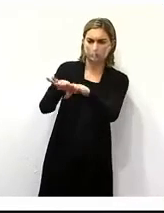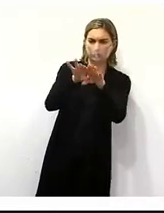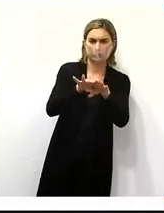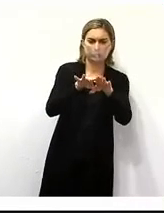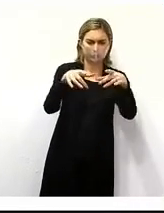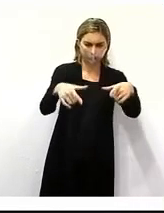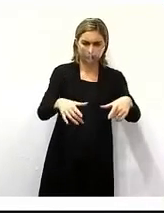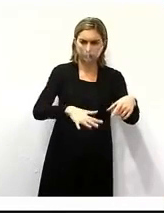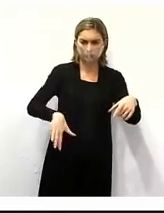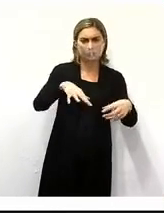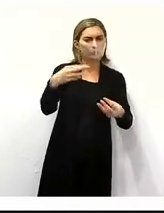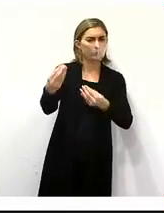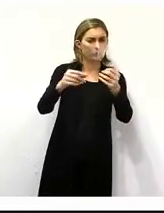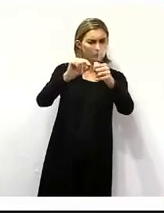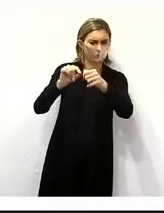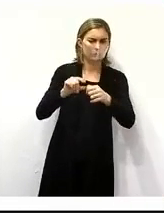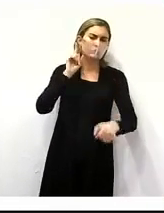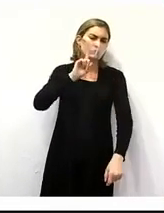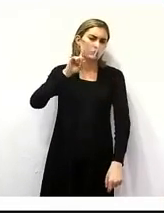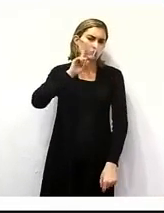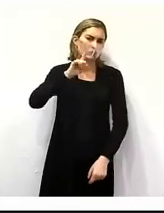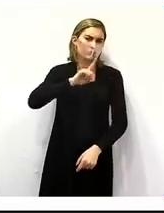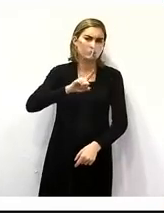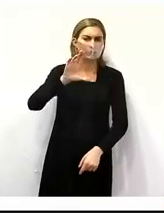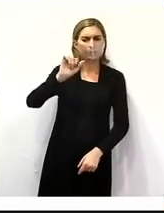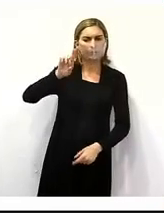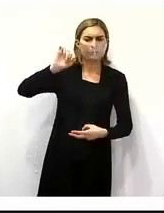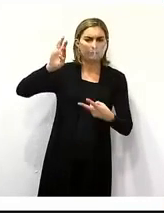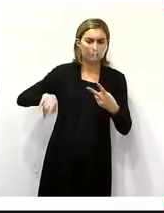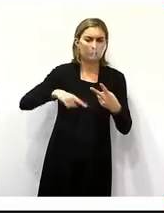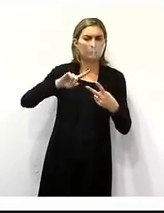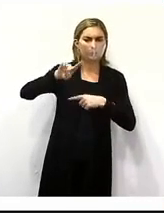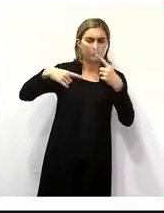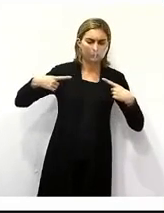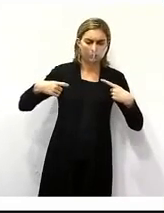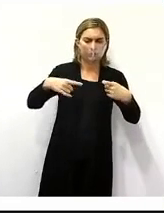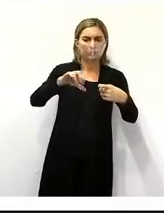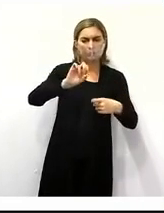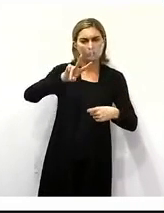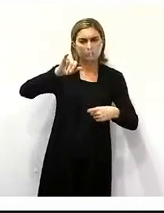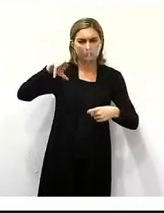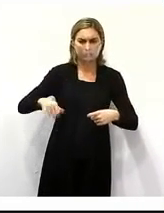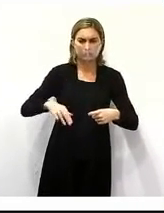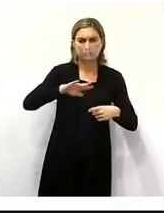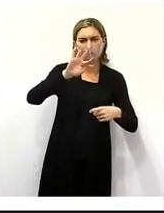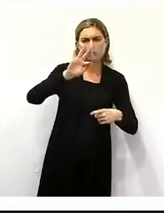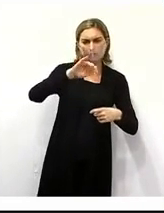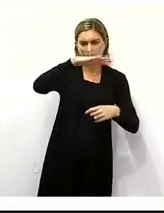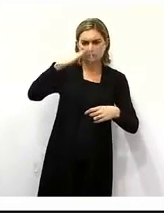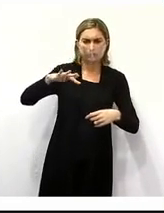seu quintal, como fizeram os Estados Unidos no Caribe depois da Guerra Civil. As